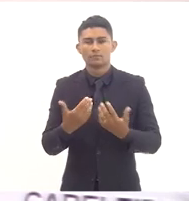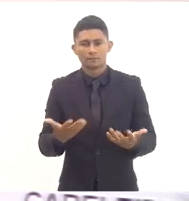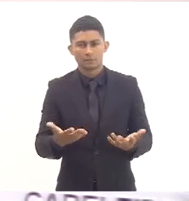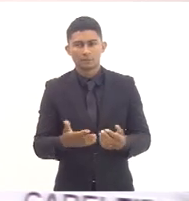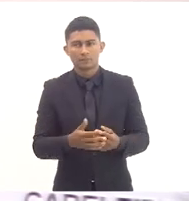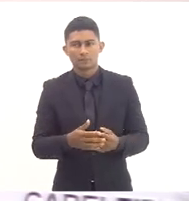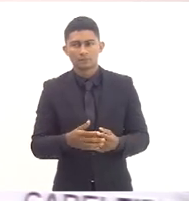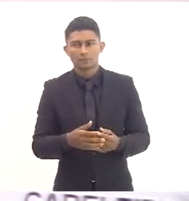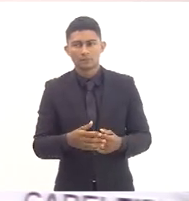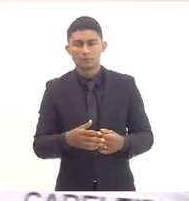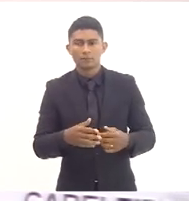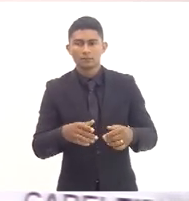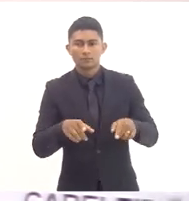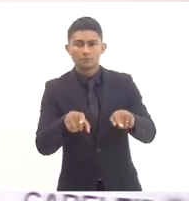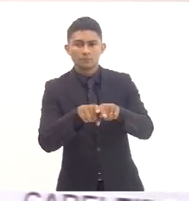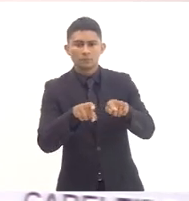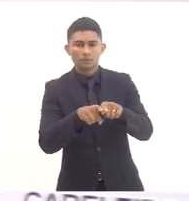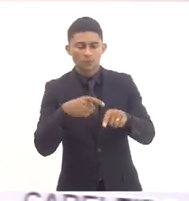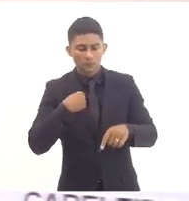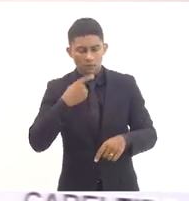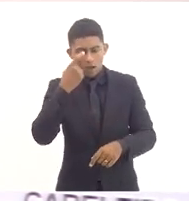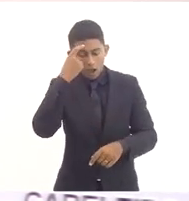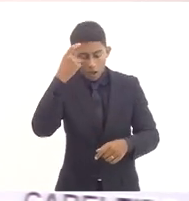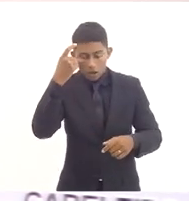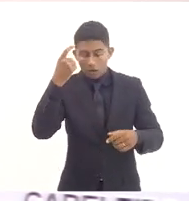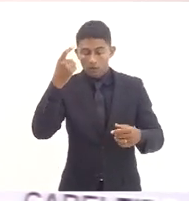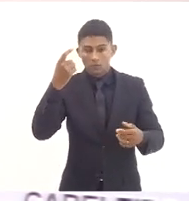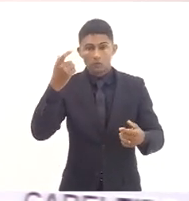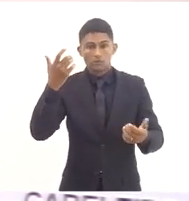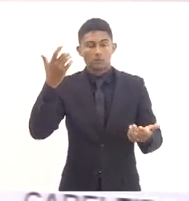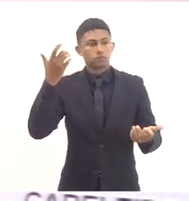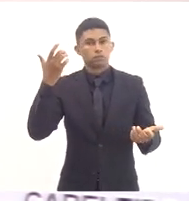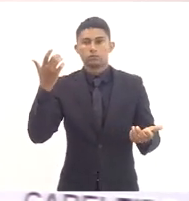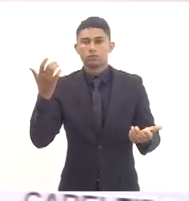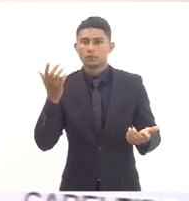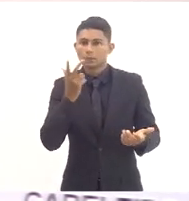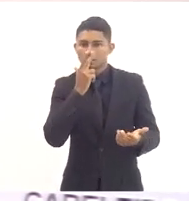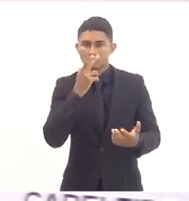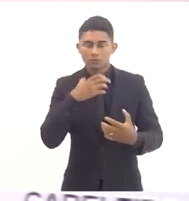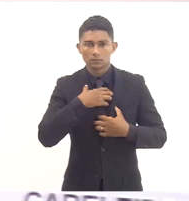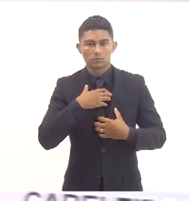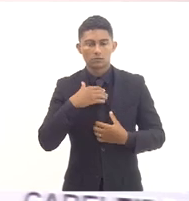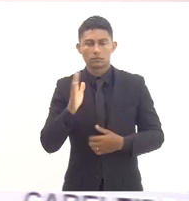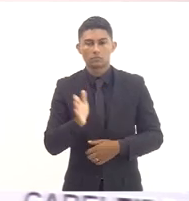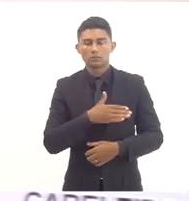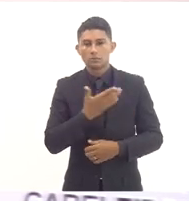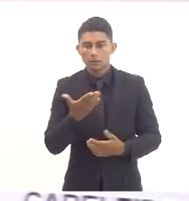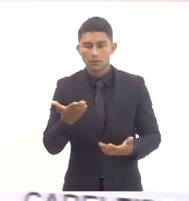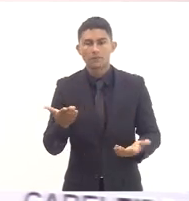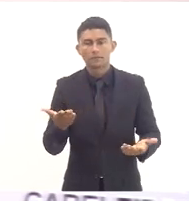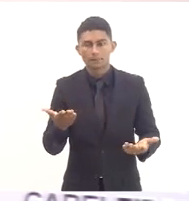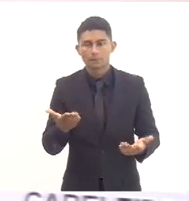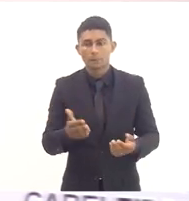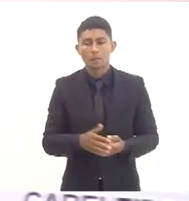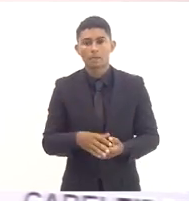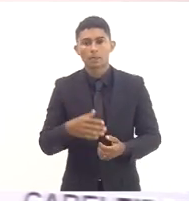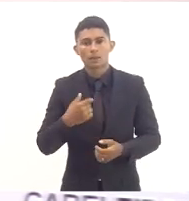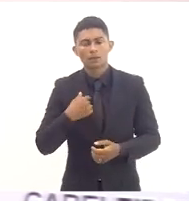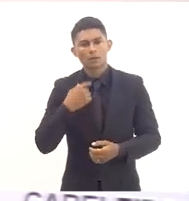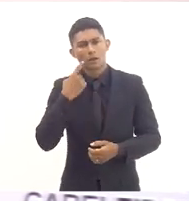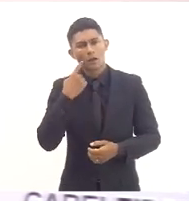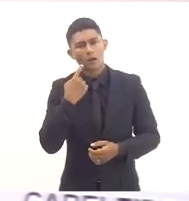o chão se abrir quando você recebe um diagnóstico e eu vi a minha